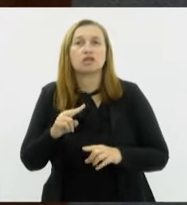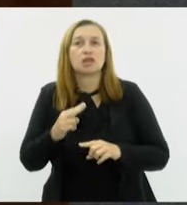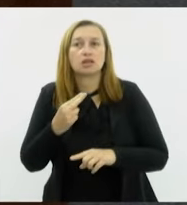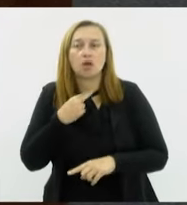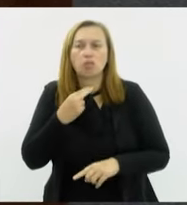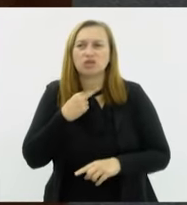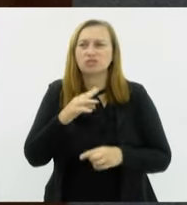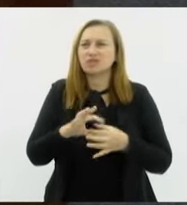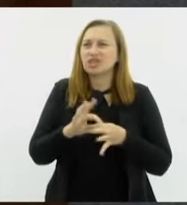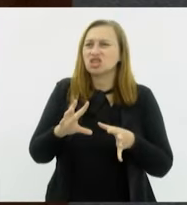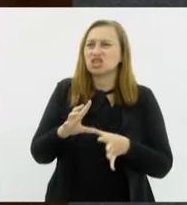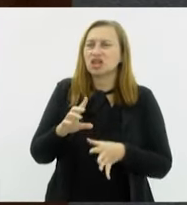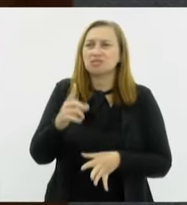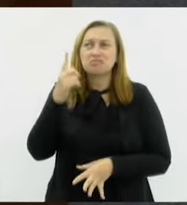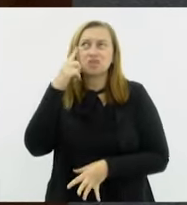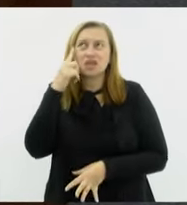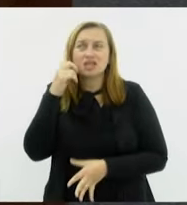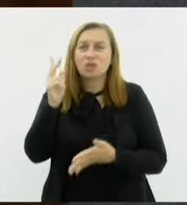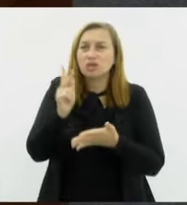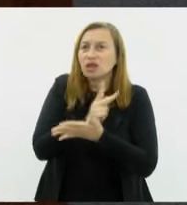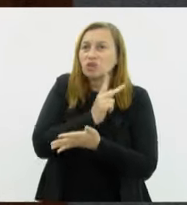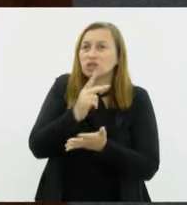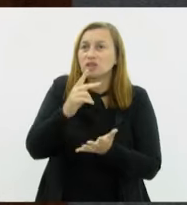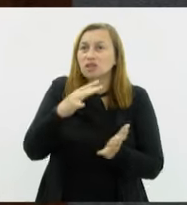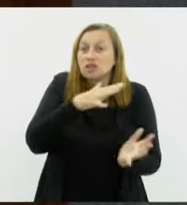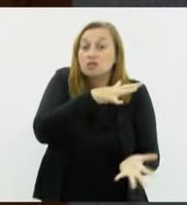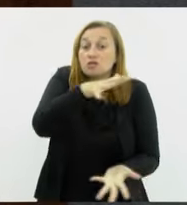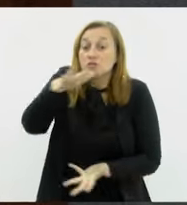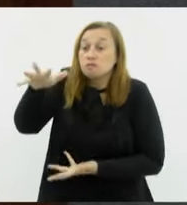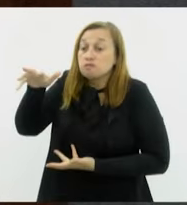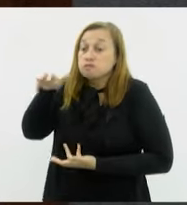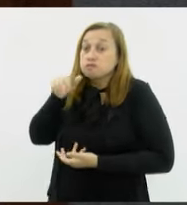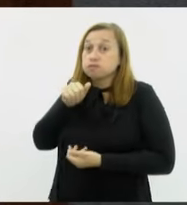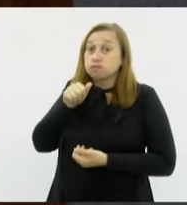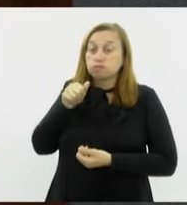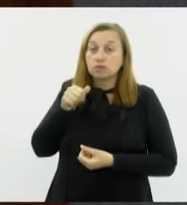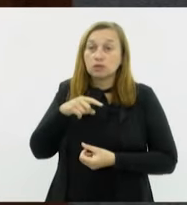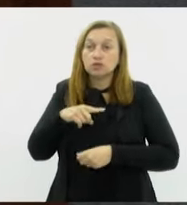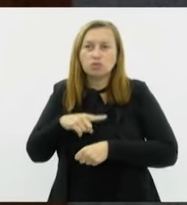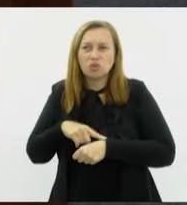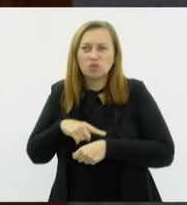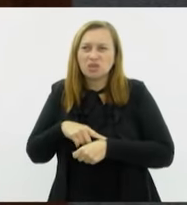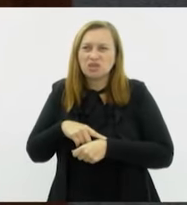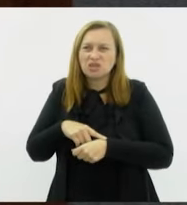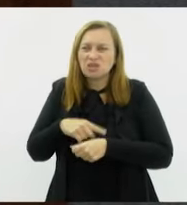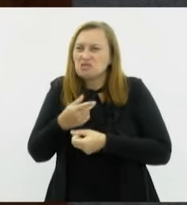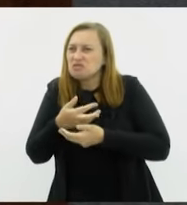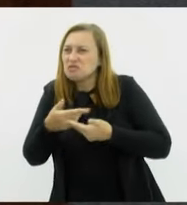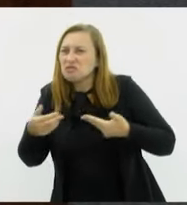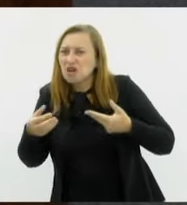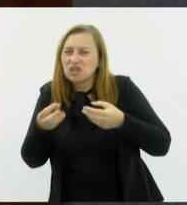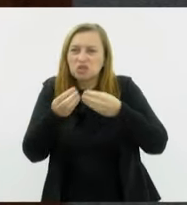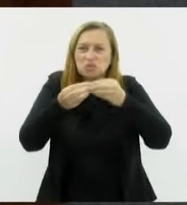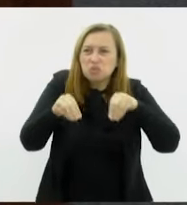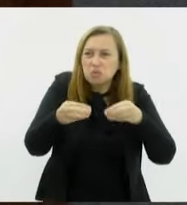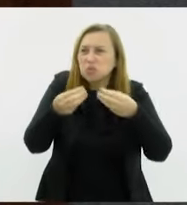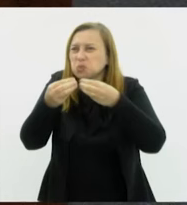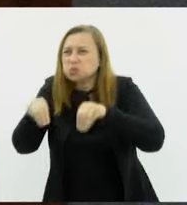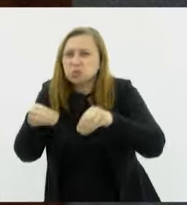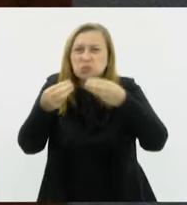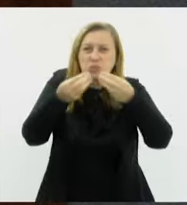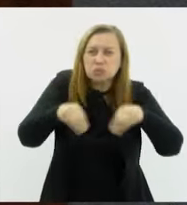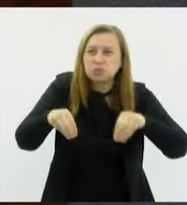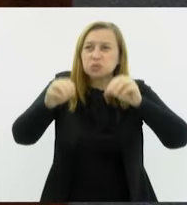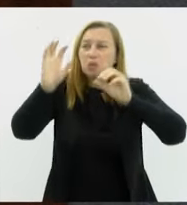de pensar no que está acontecendo nesse planeta, nesse momento, de tantos desastres ambientais.